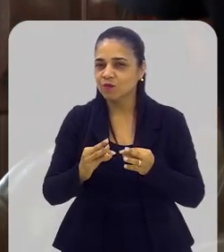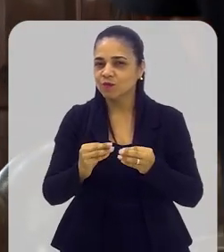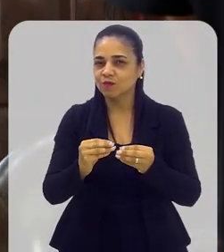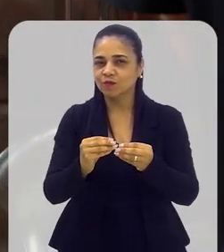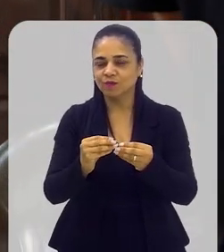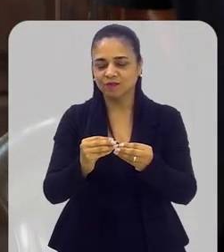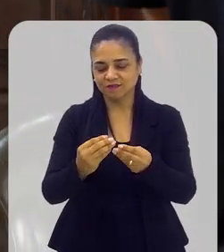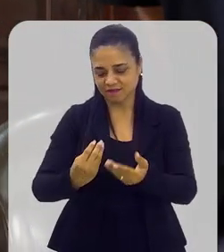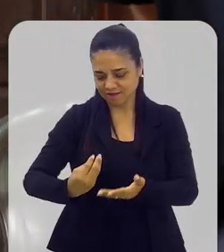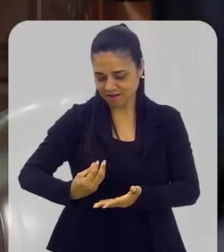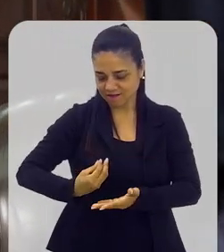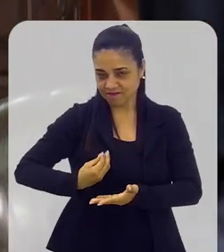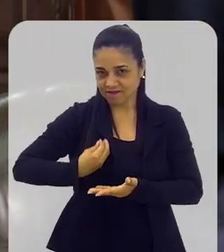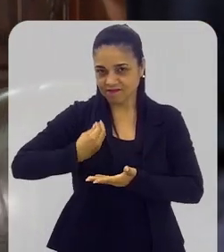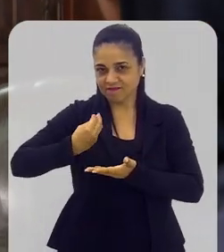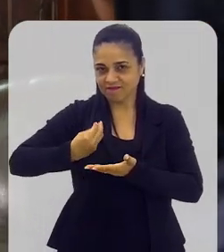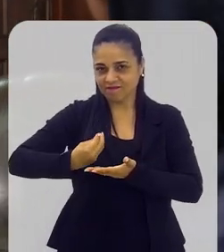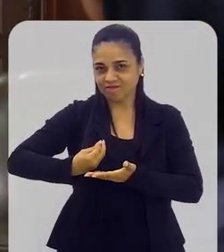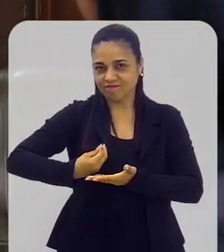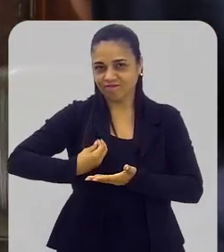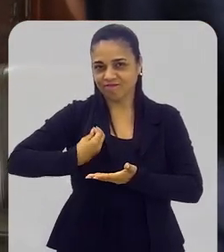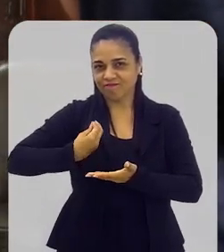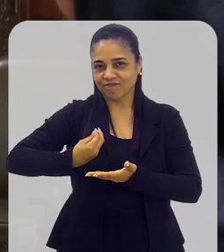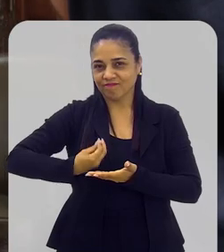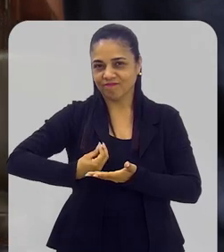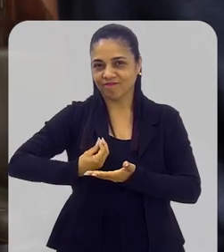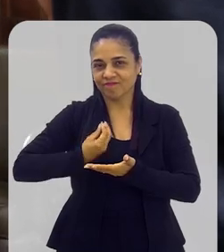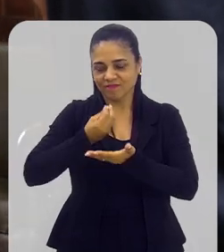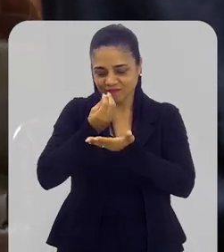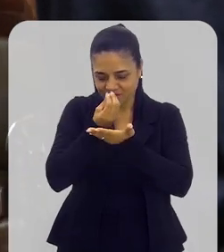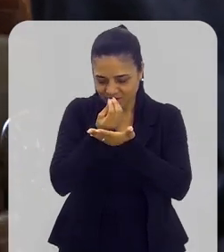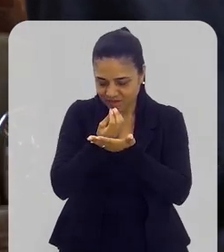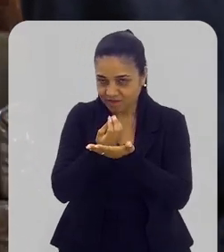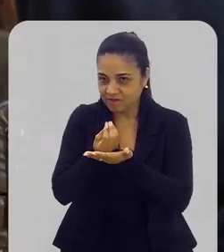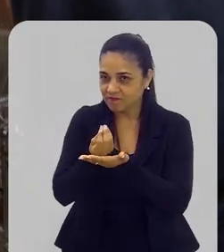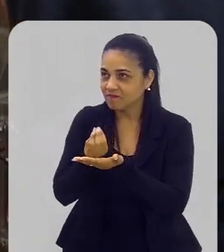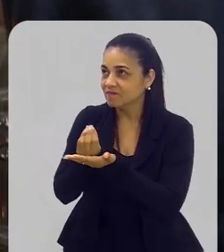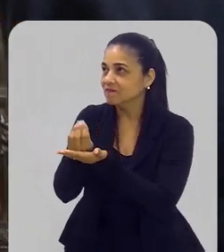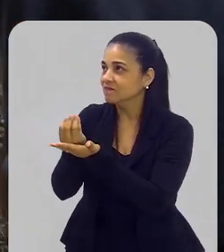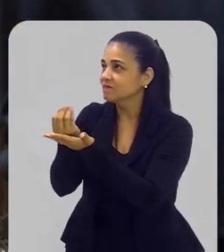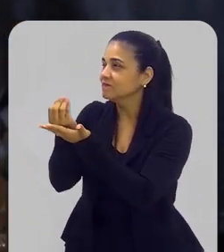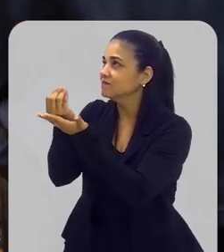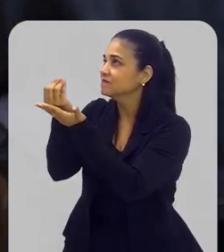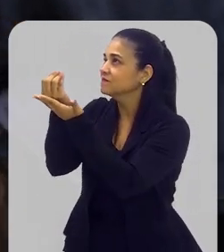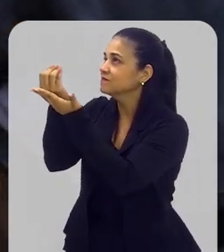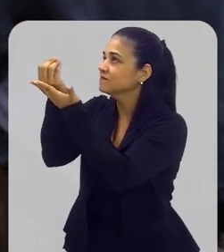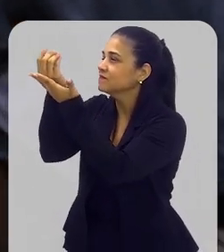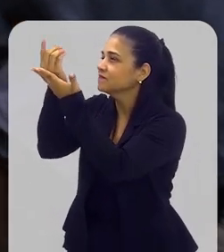deixar.